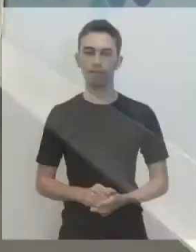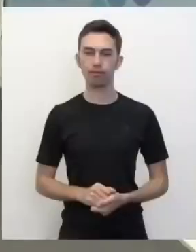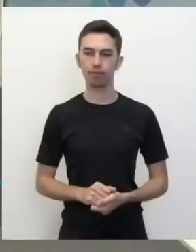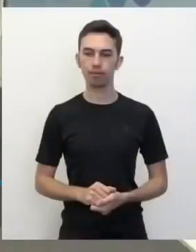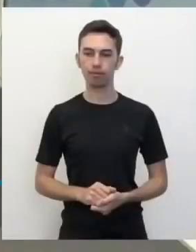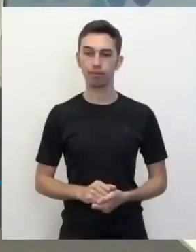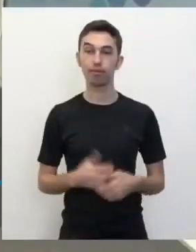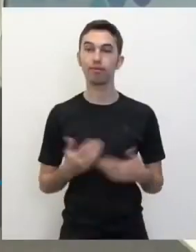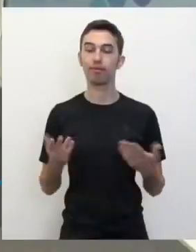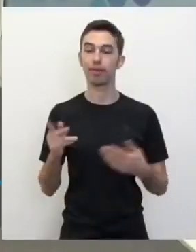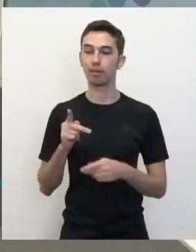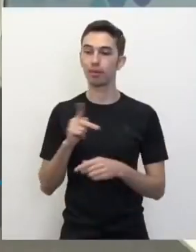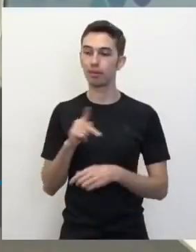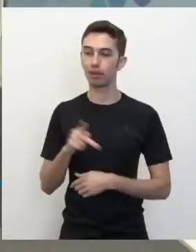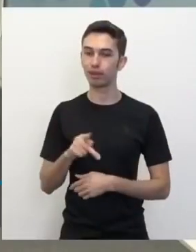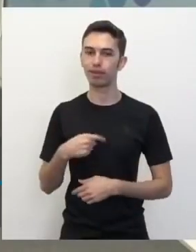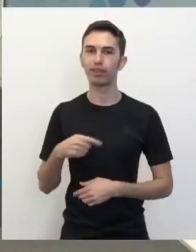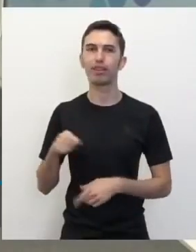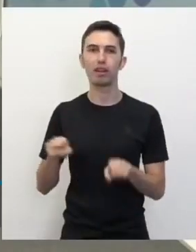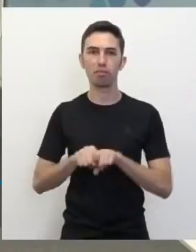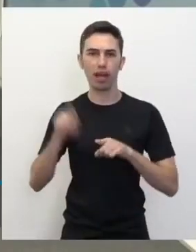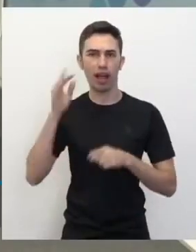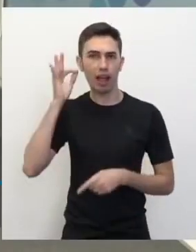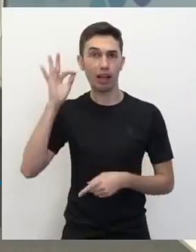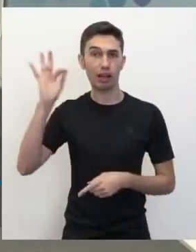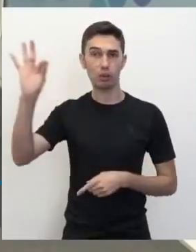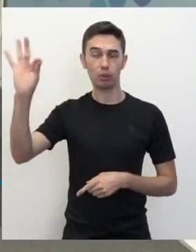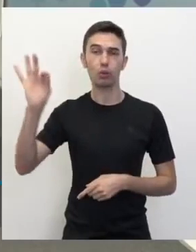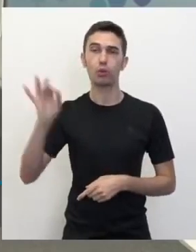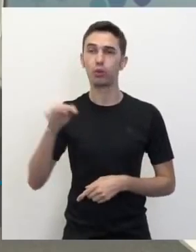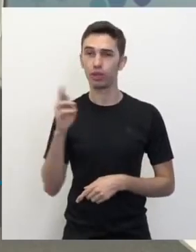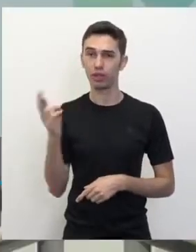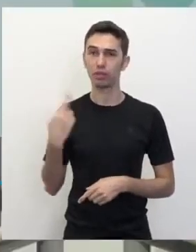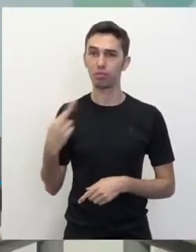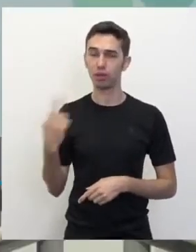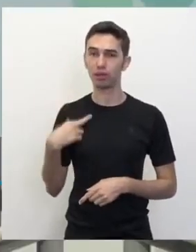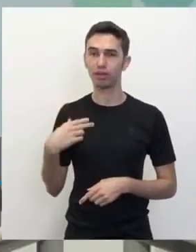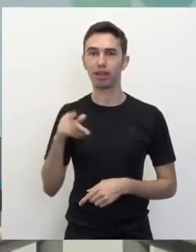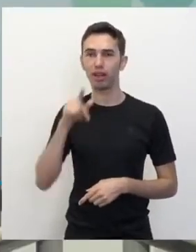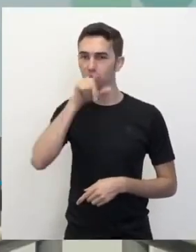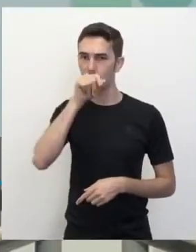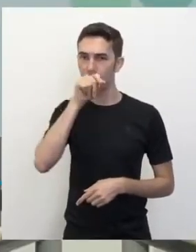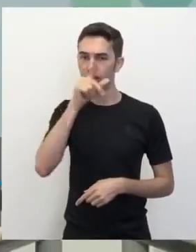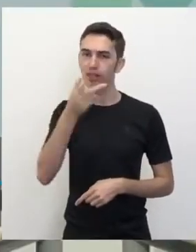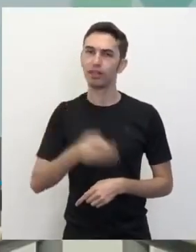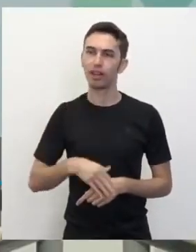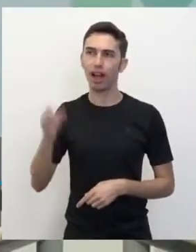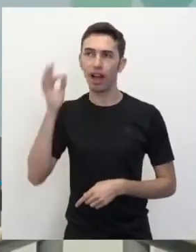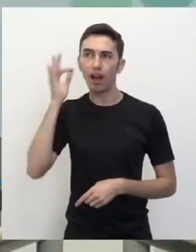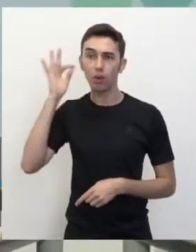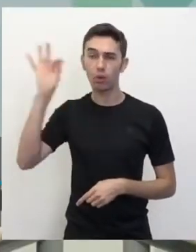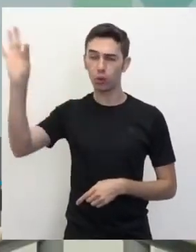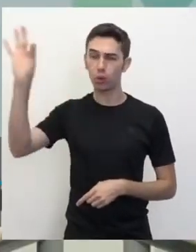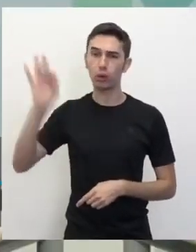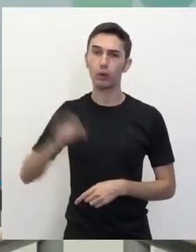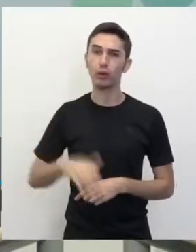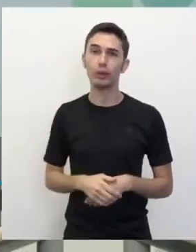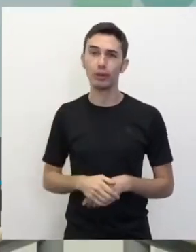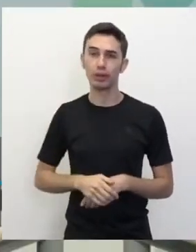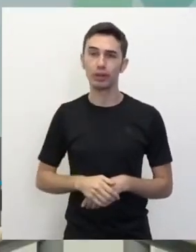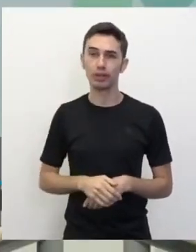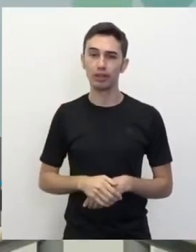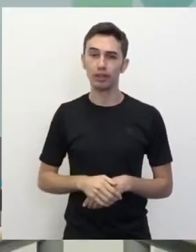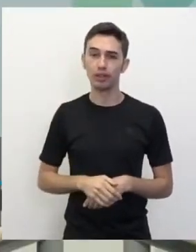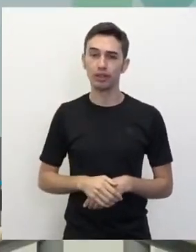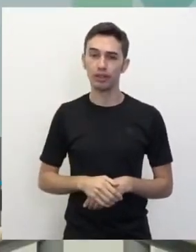E aí, professor? Agudo também encontrei aqui, como foram os pássaros, né? Agudo.